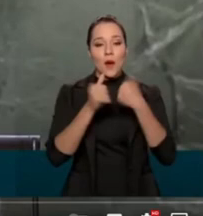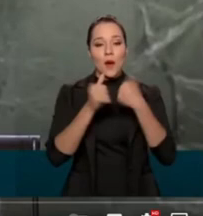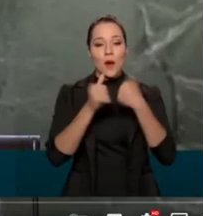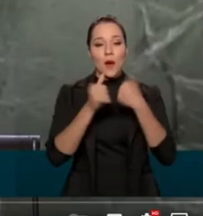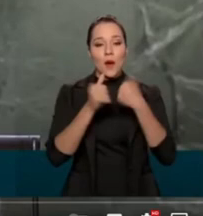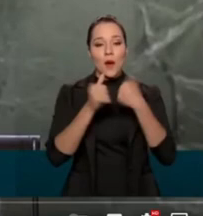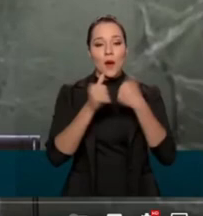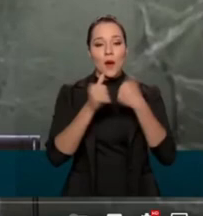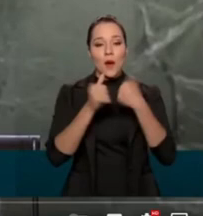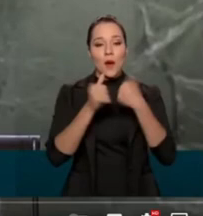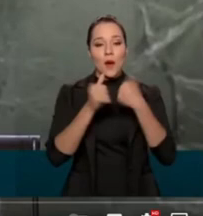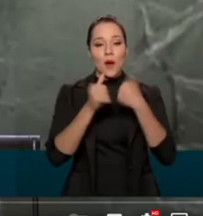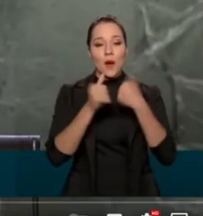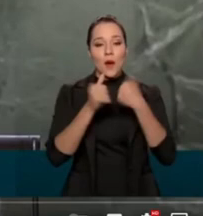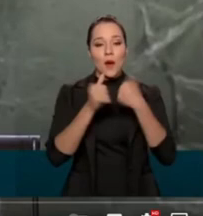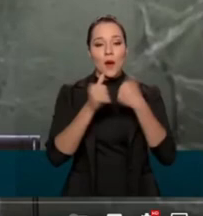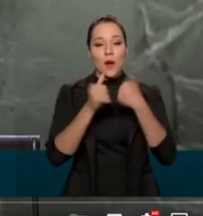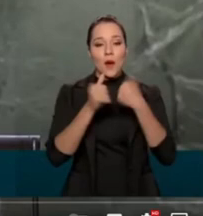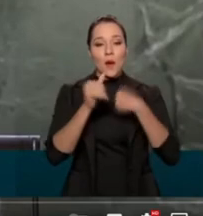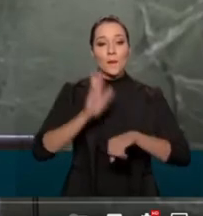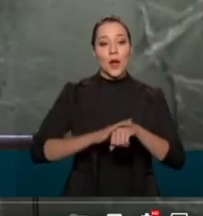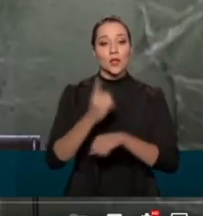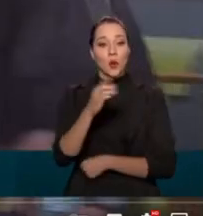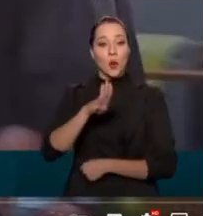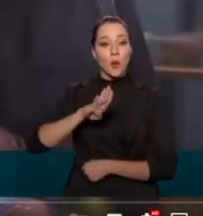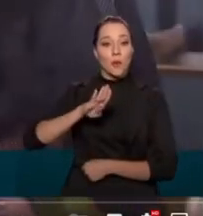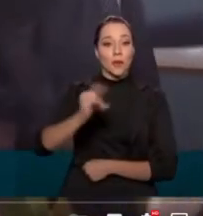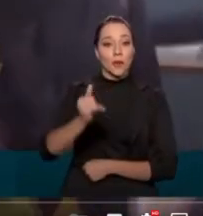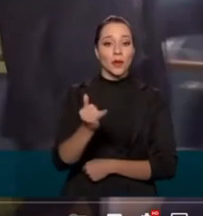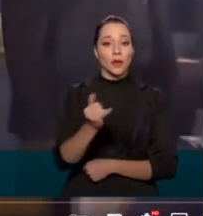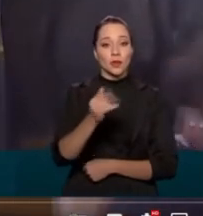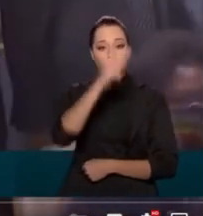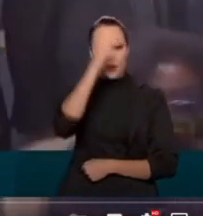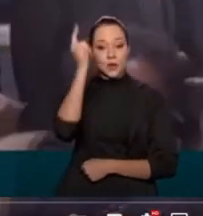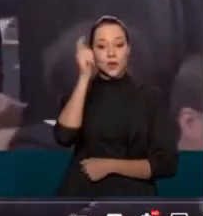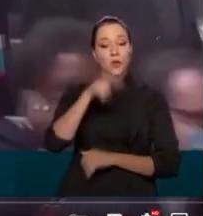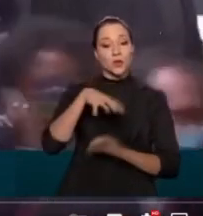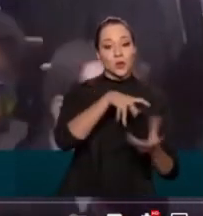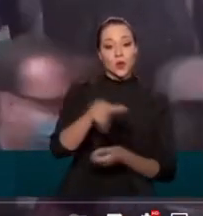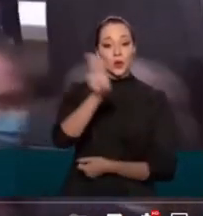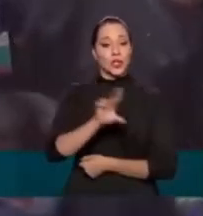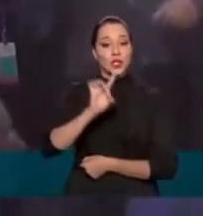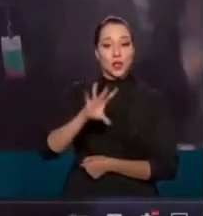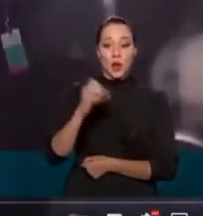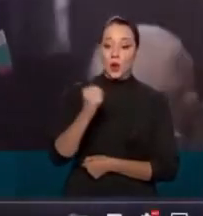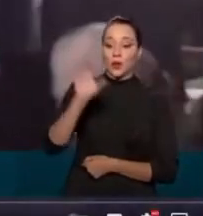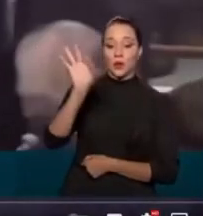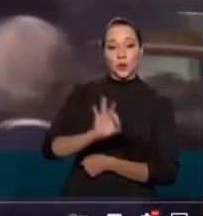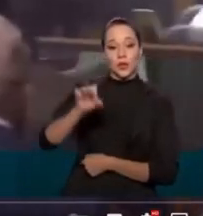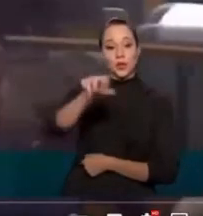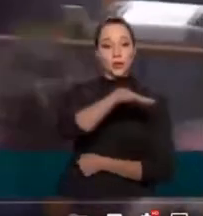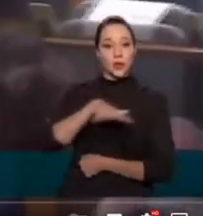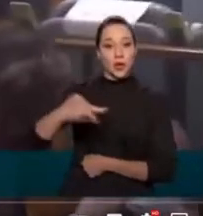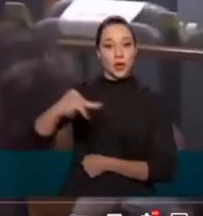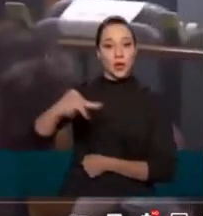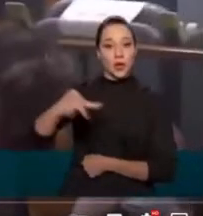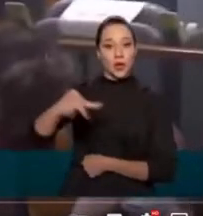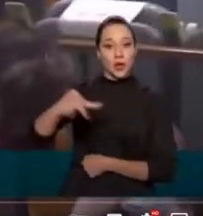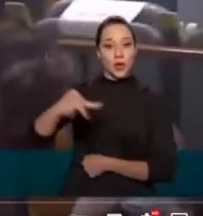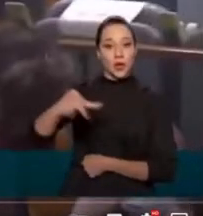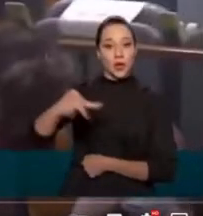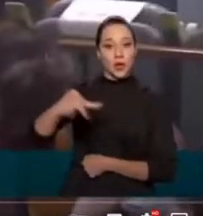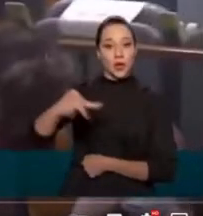usou os filmes foram as vozes da cabeça dele e utiliza apenas oito por cento do território nacional